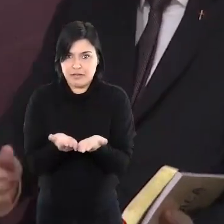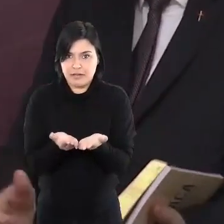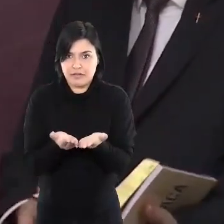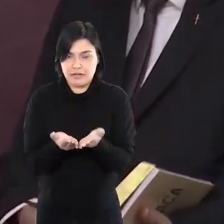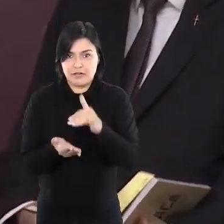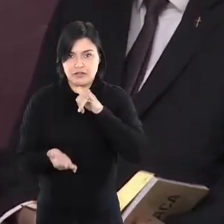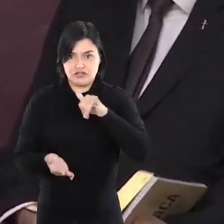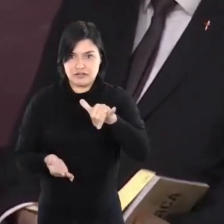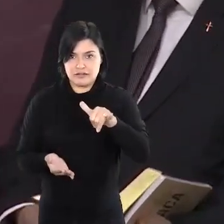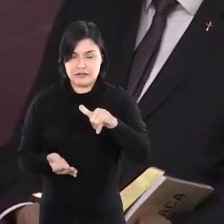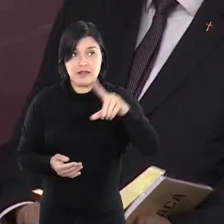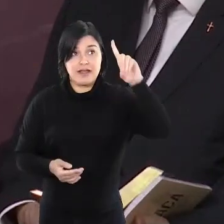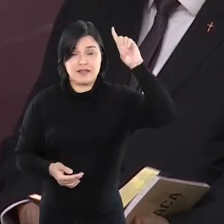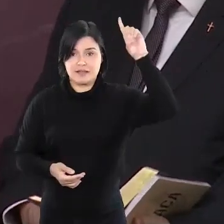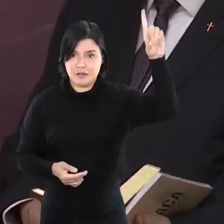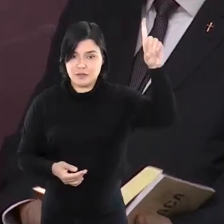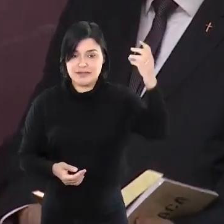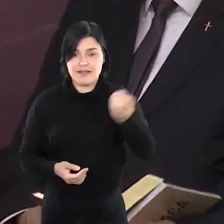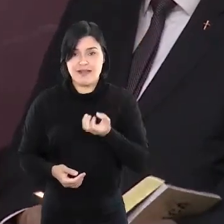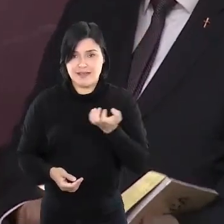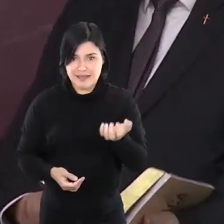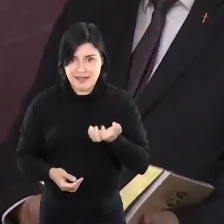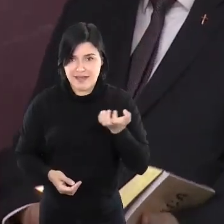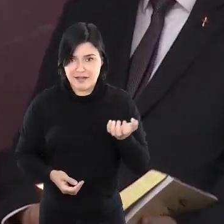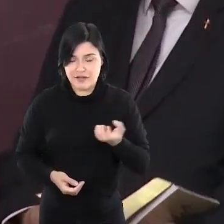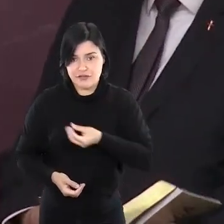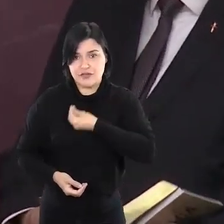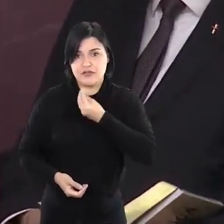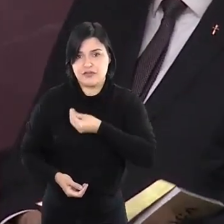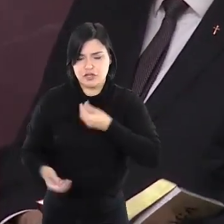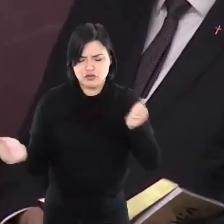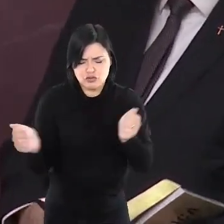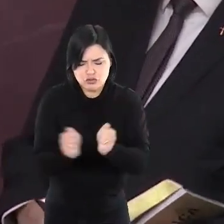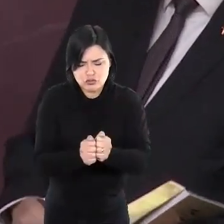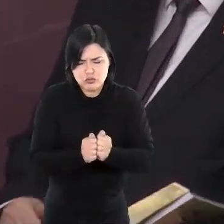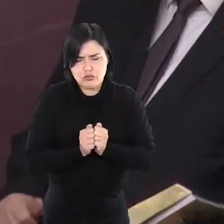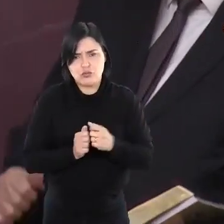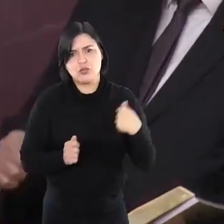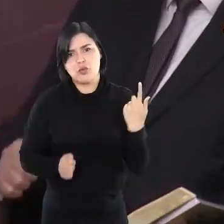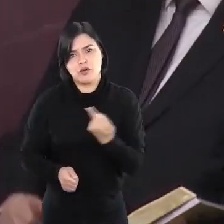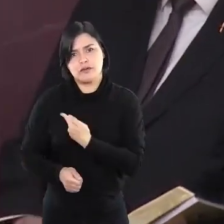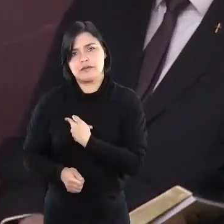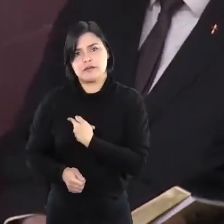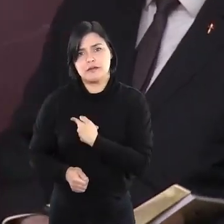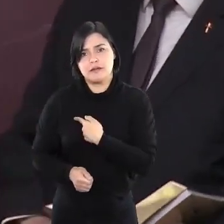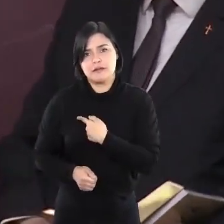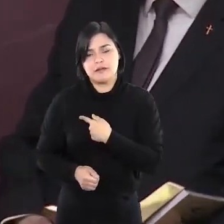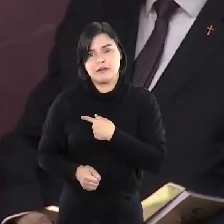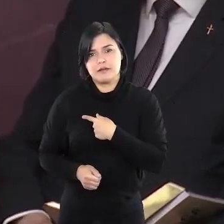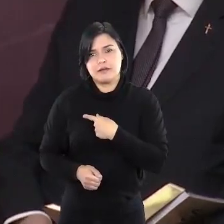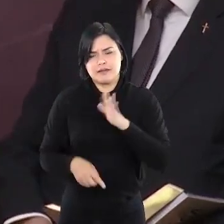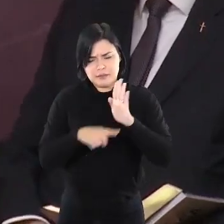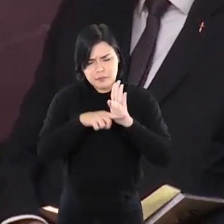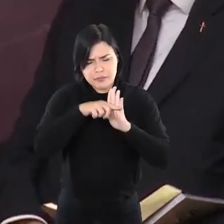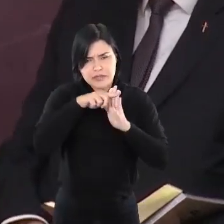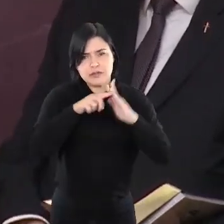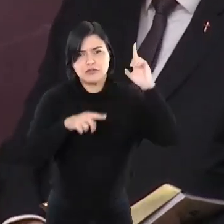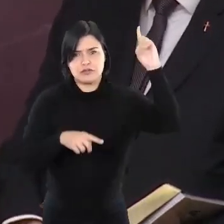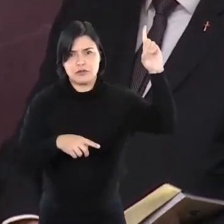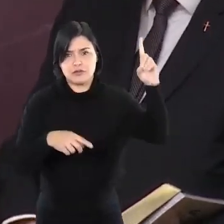quer viver entre nós. Deus quer habitar conosco. Esse é o projeto de Deus.